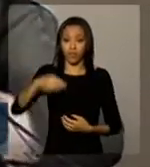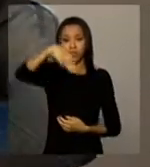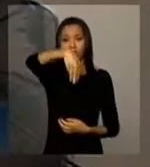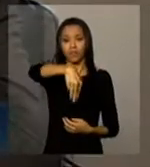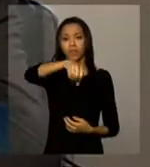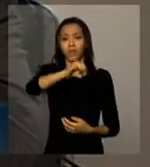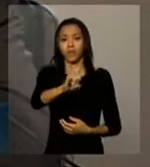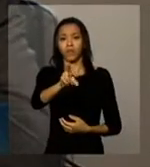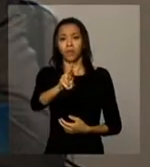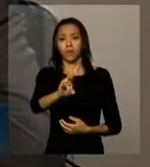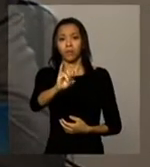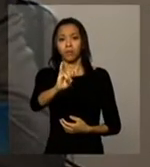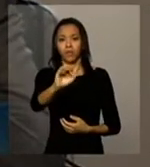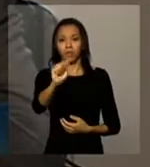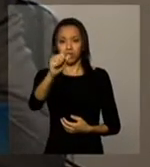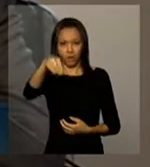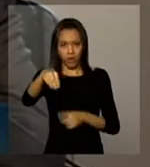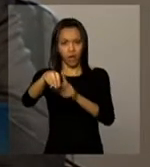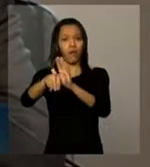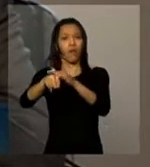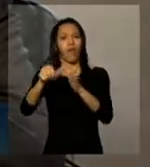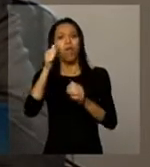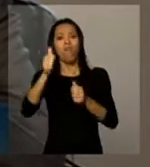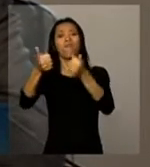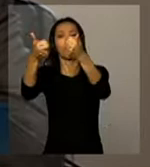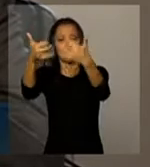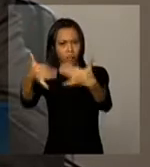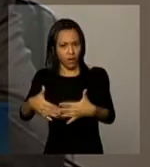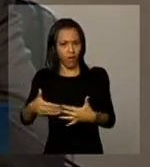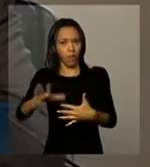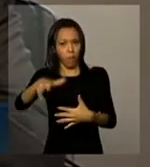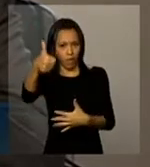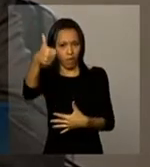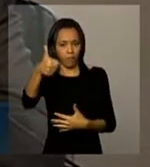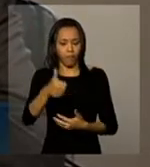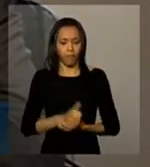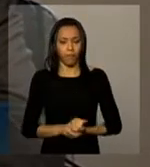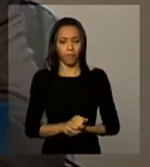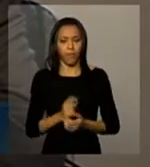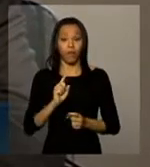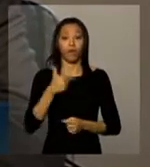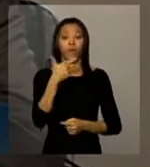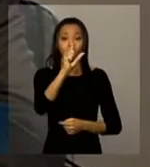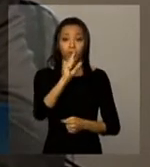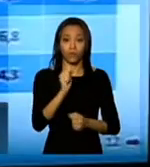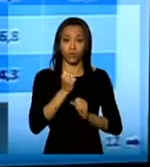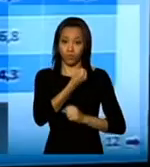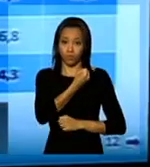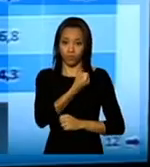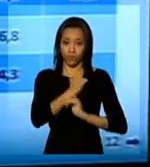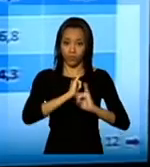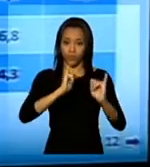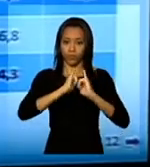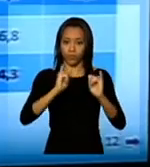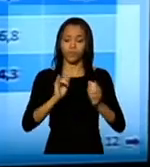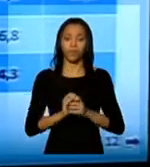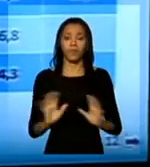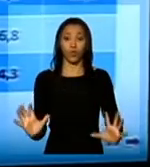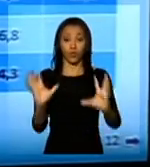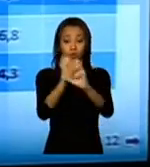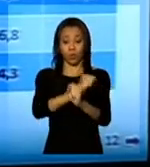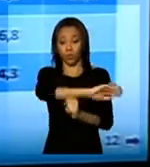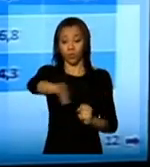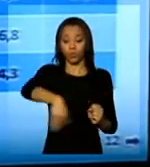maiores explicações. Passamos adiante, vamos aos números. A receita total